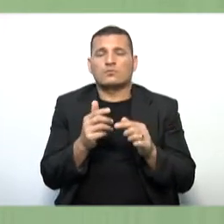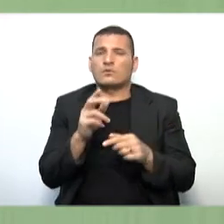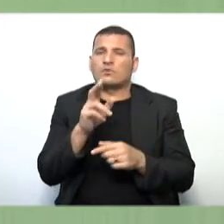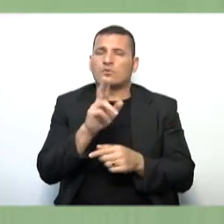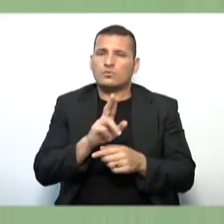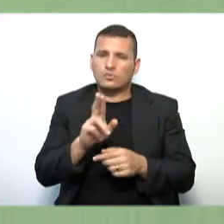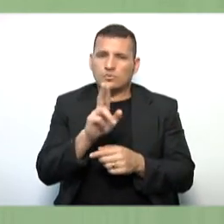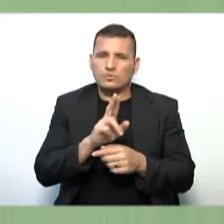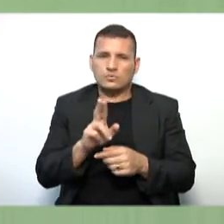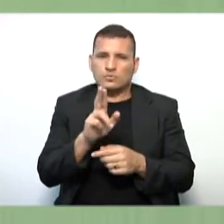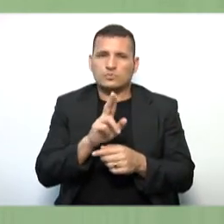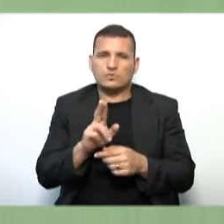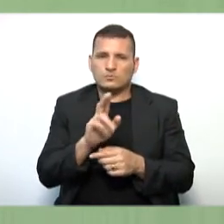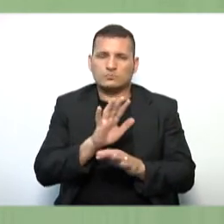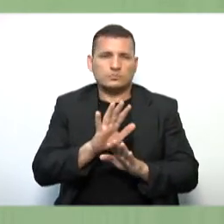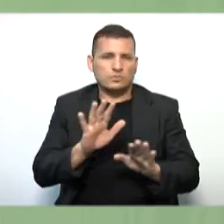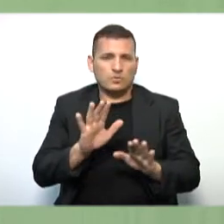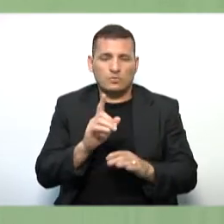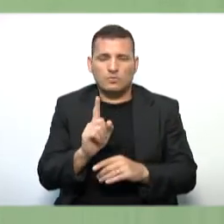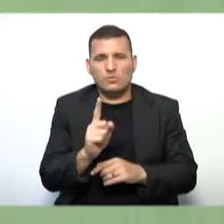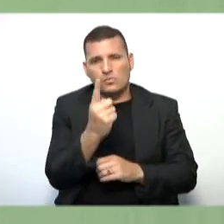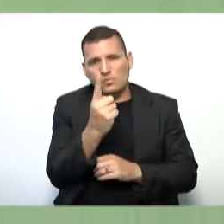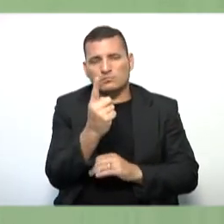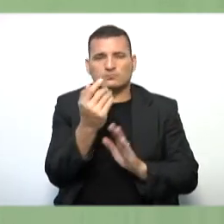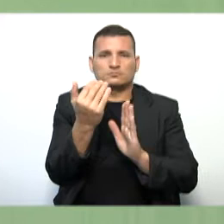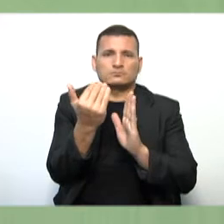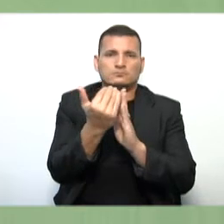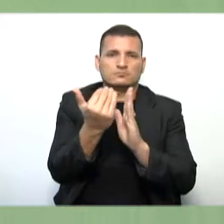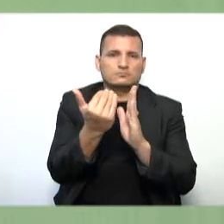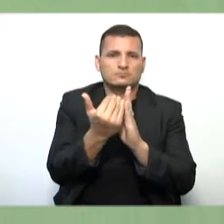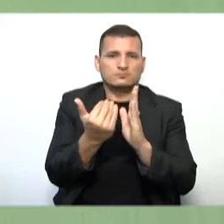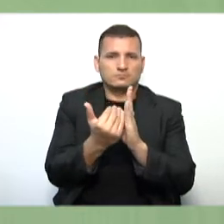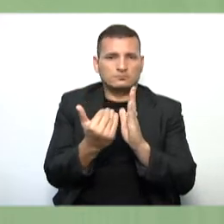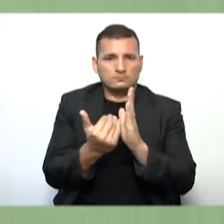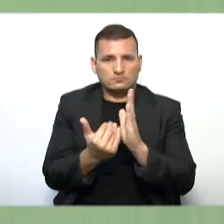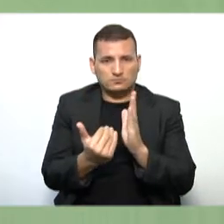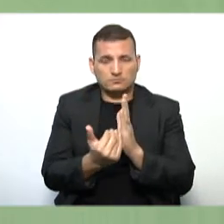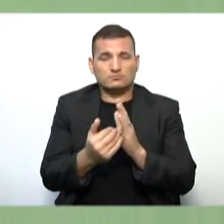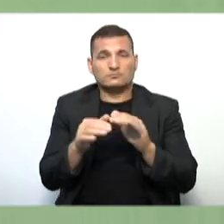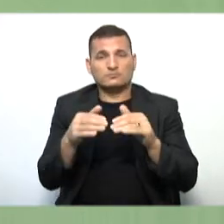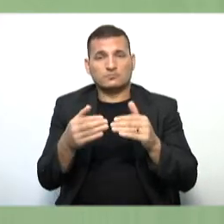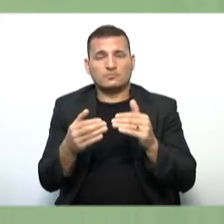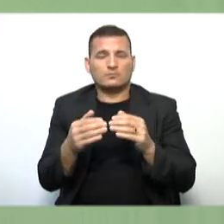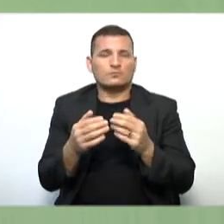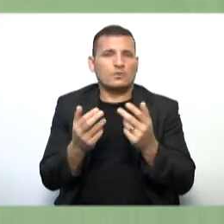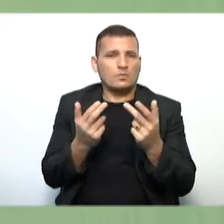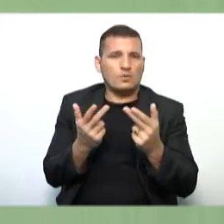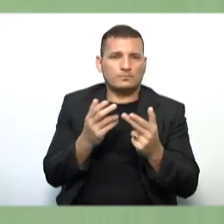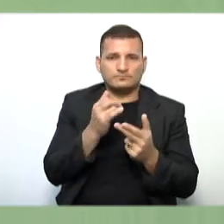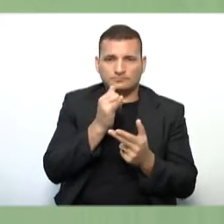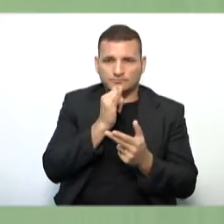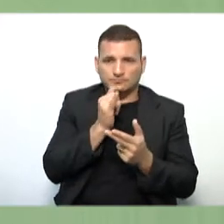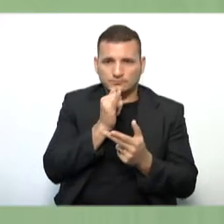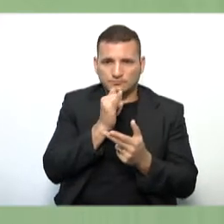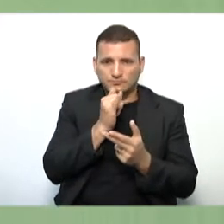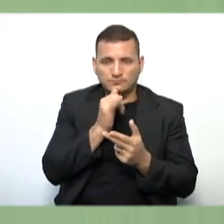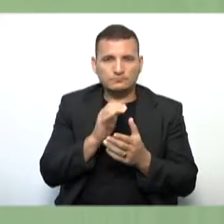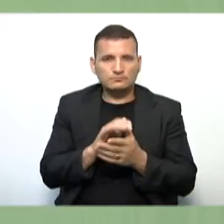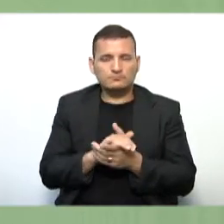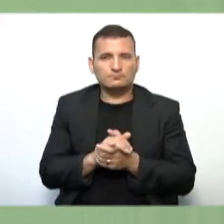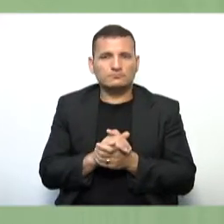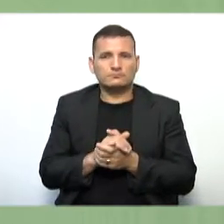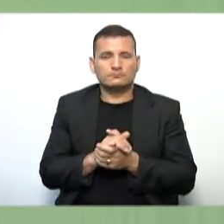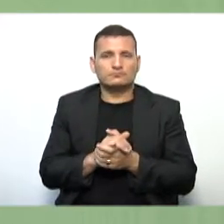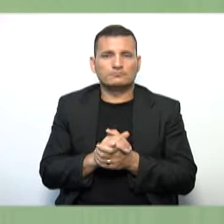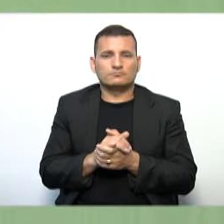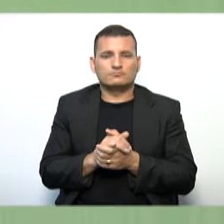ele está executando um programa, né? Então, professora, seria como assim? Eu não vivi nessa